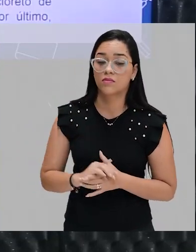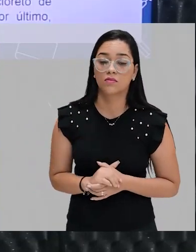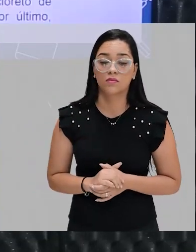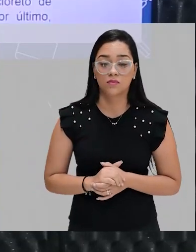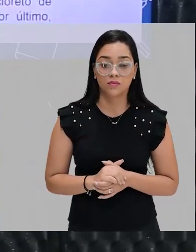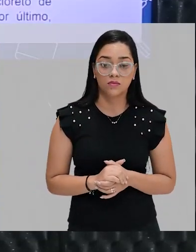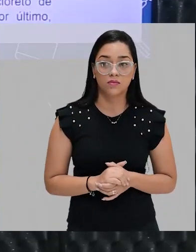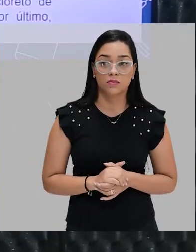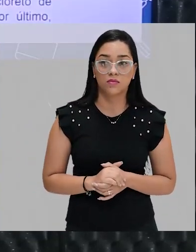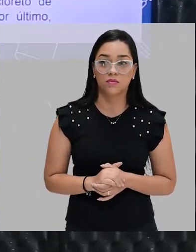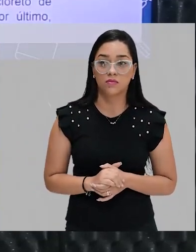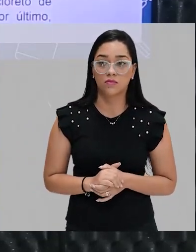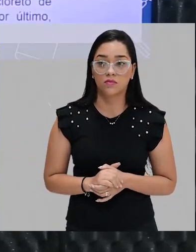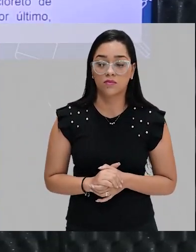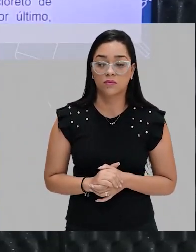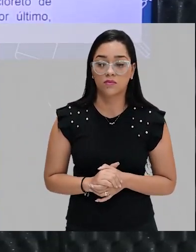à